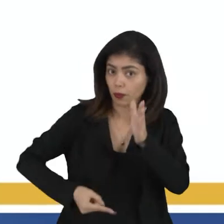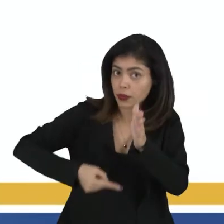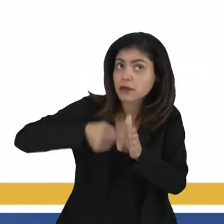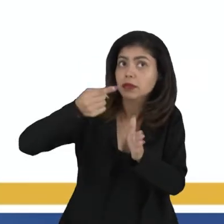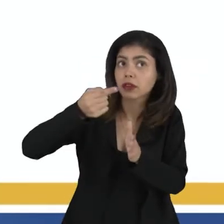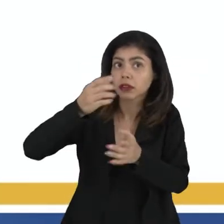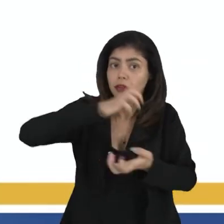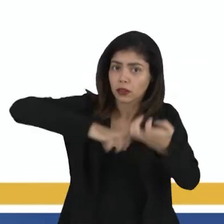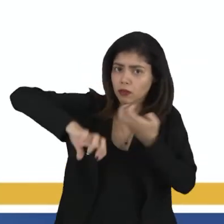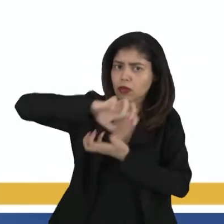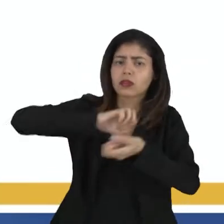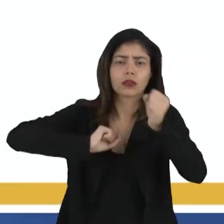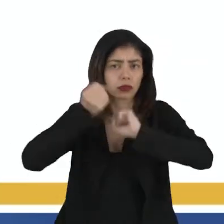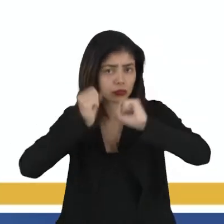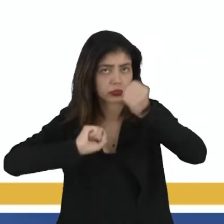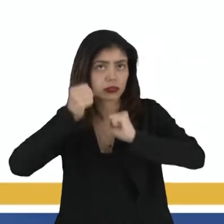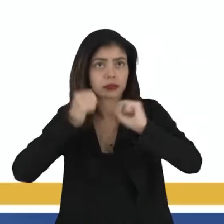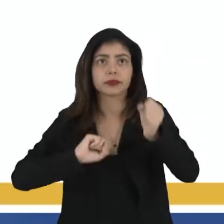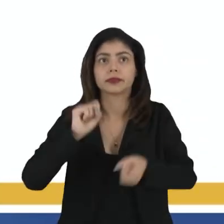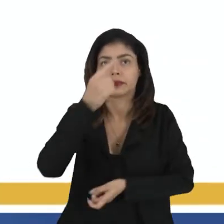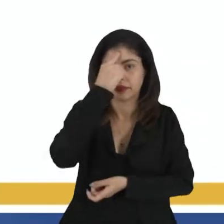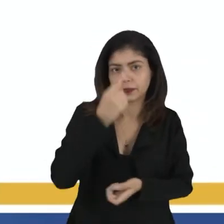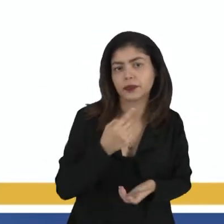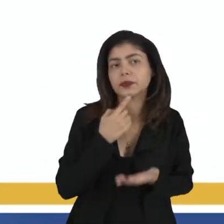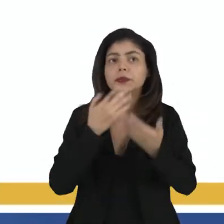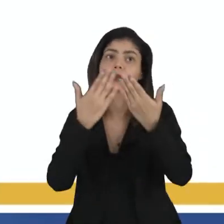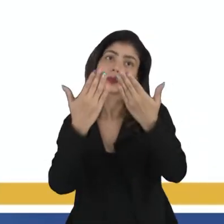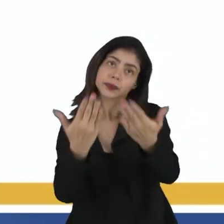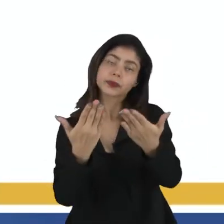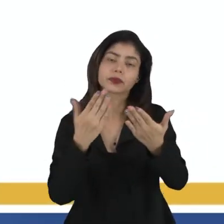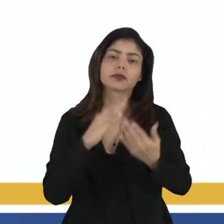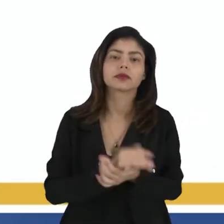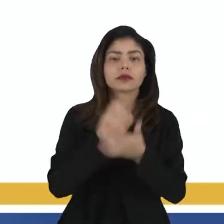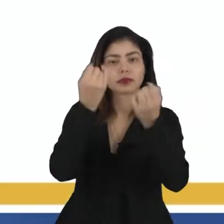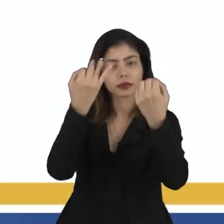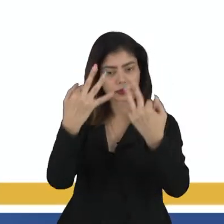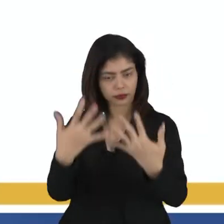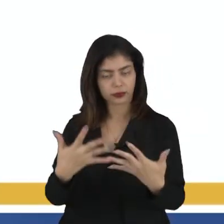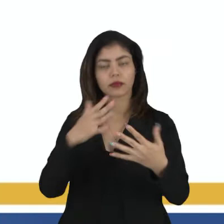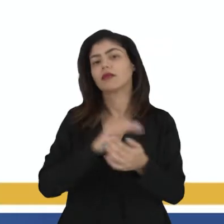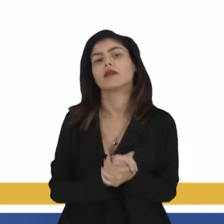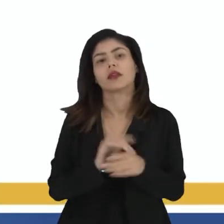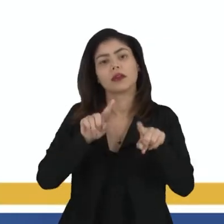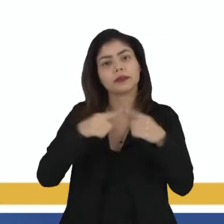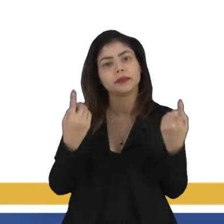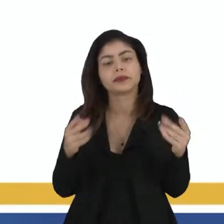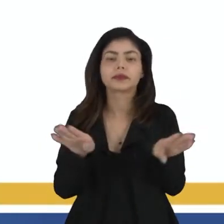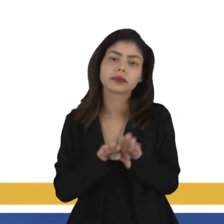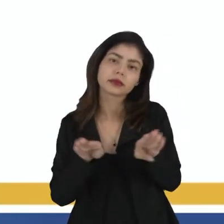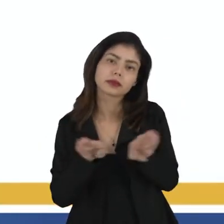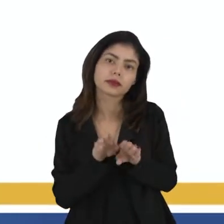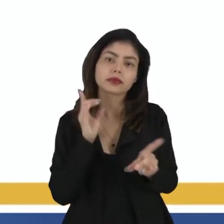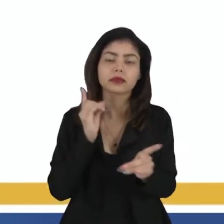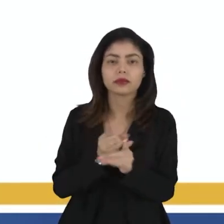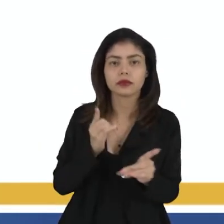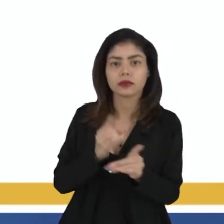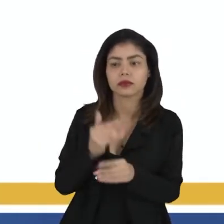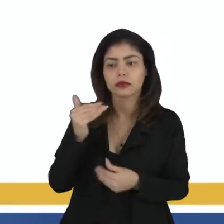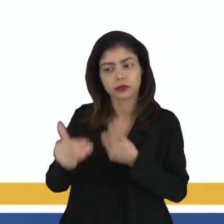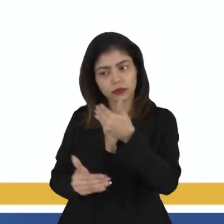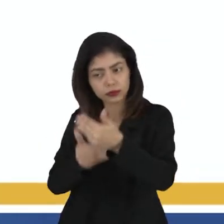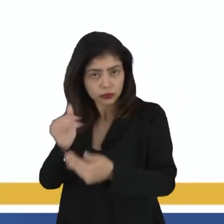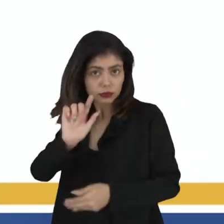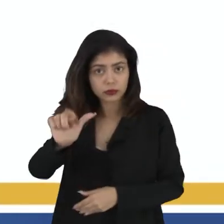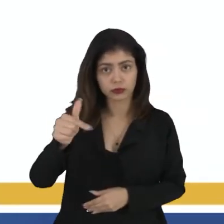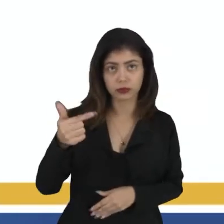primeira revolução industrial, que é essa que eu estou tratando com todos vocês, mas também identificam a